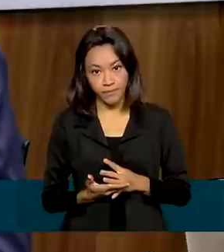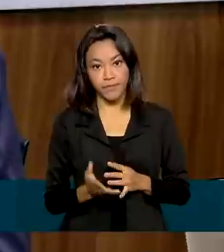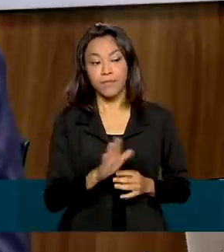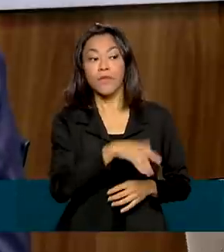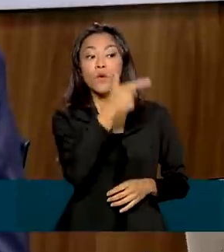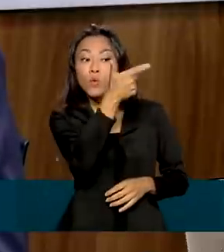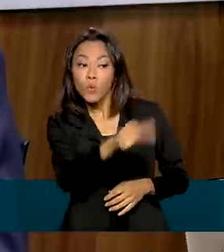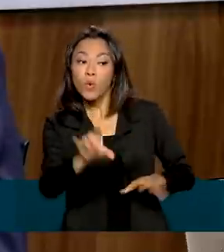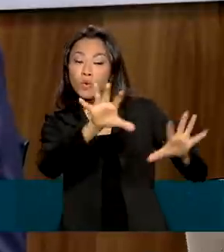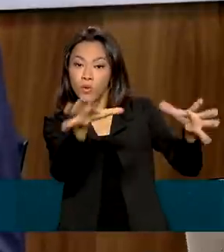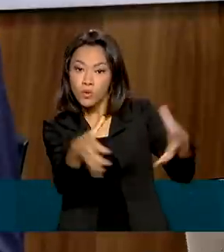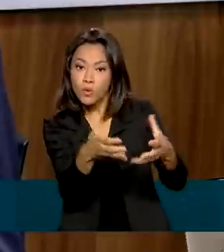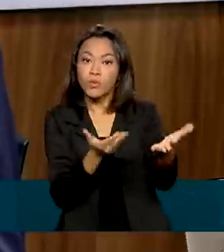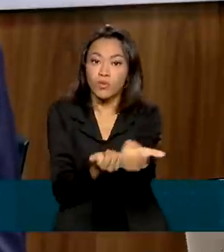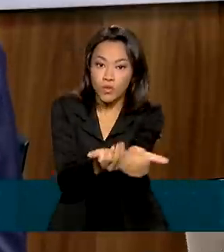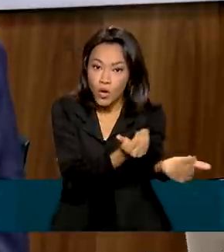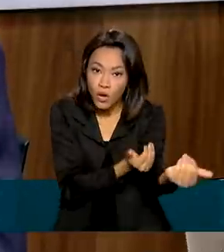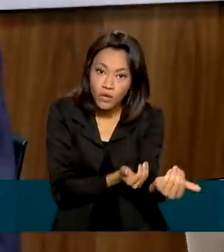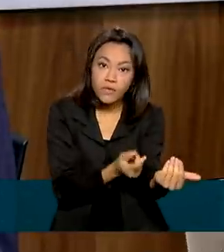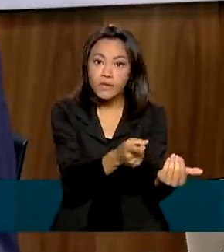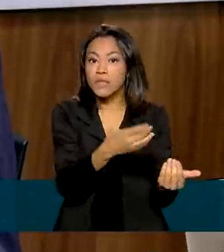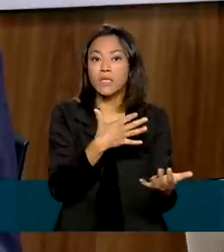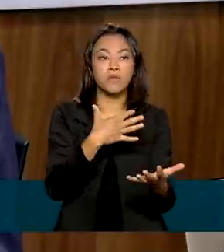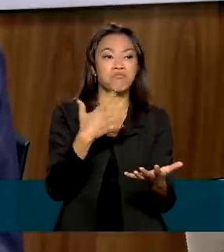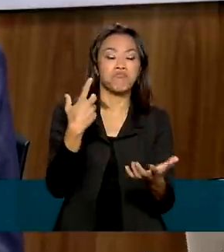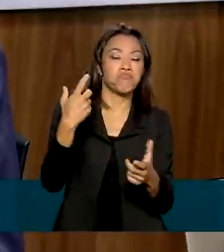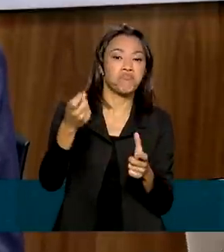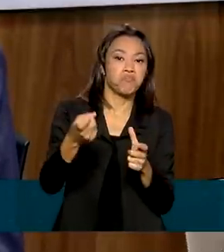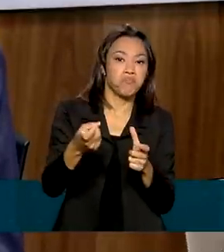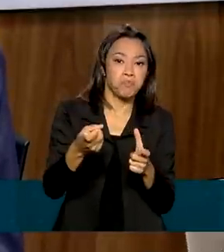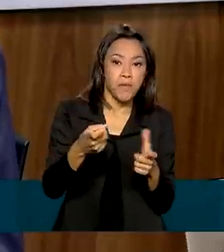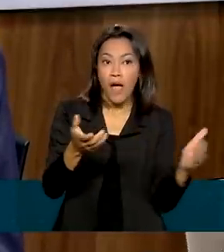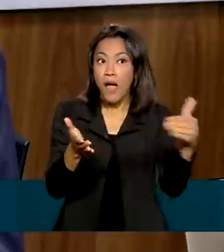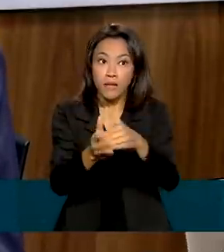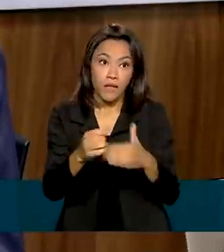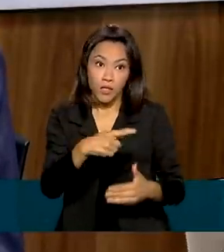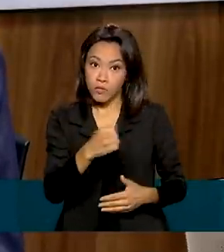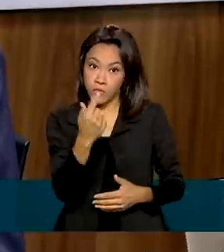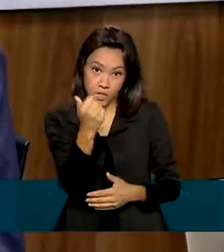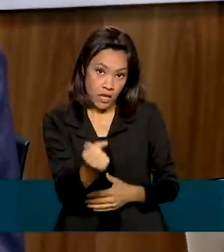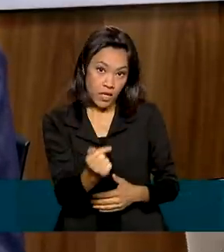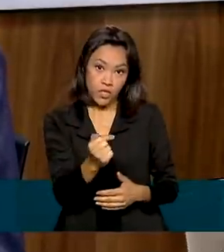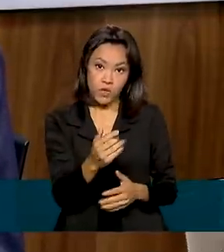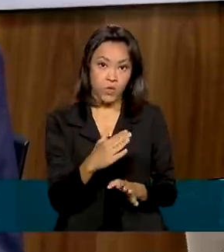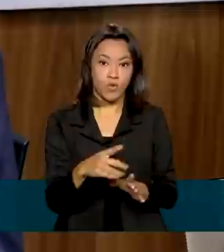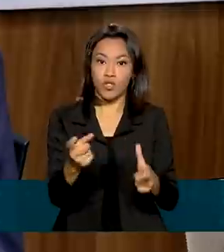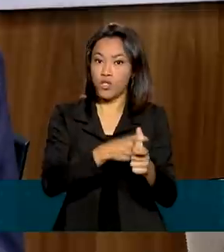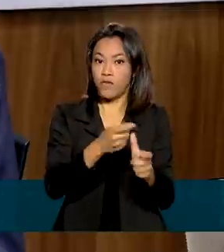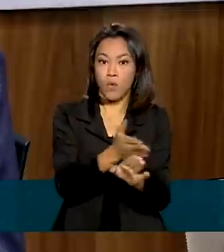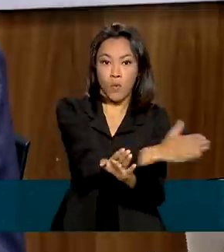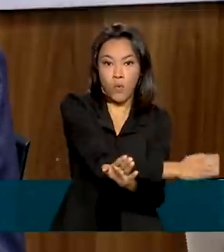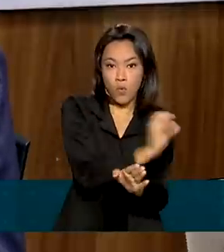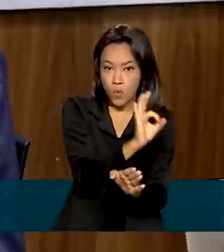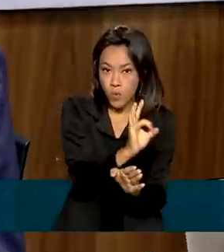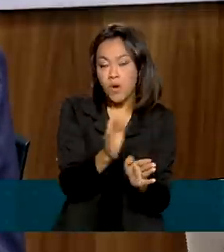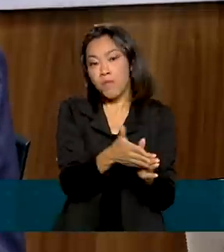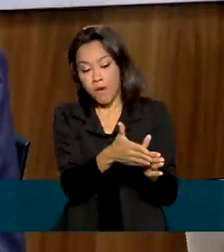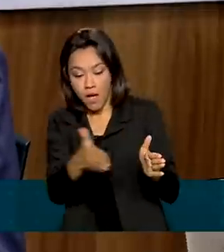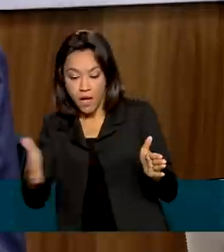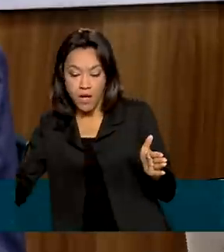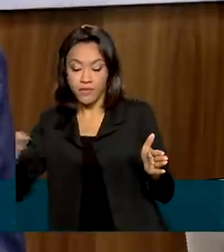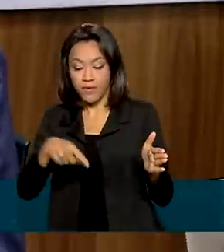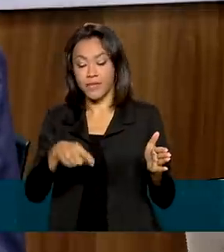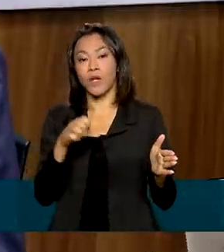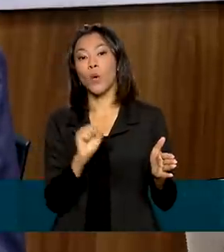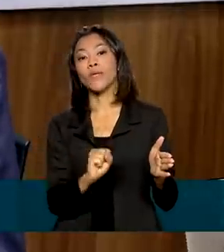restante da garotada que não tava na diferente né totalmente até a 2017 poderá fazer a mesma coisa só que eu perdão